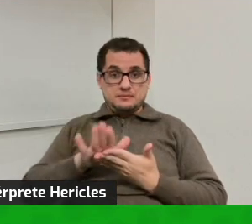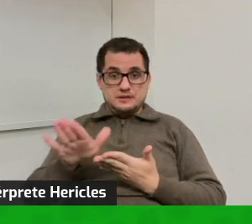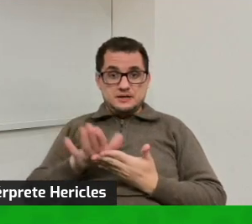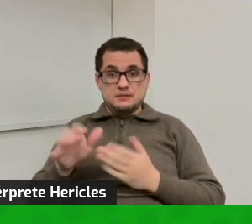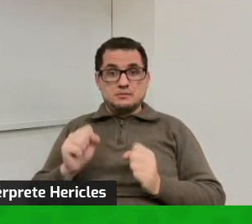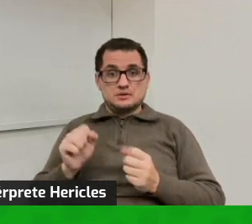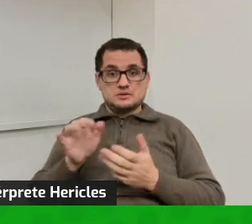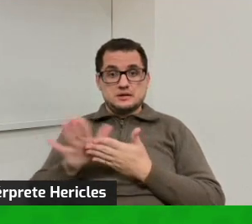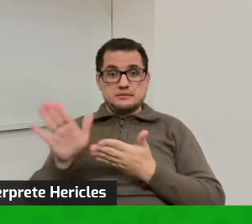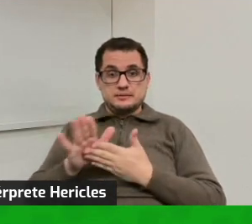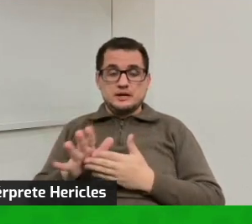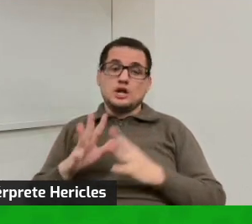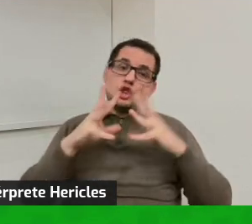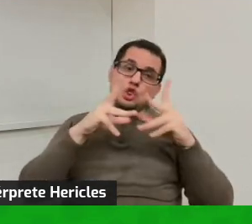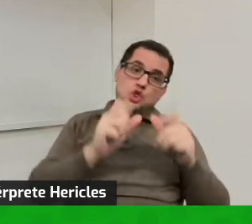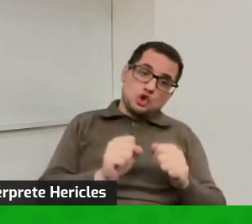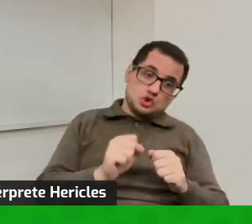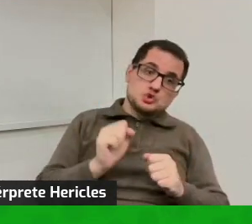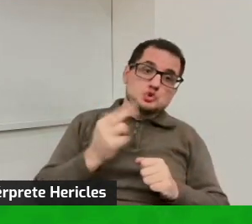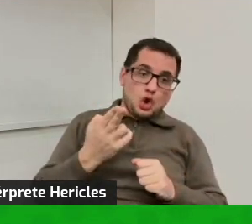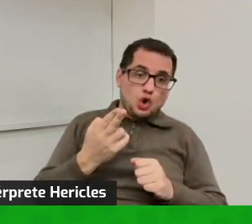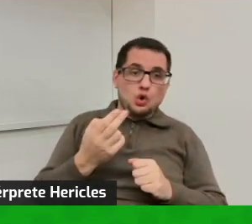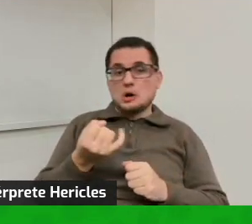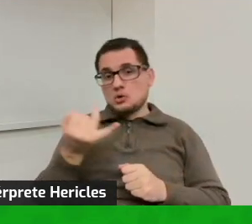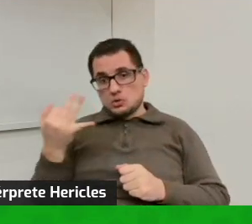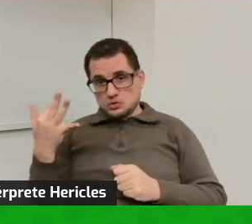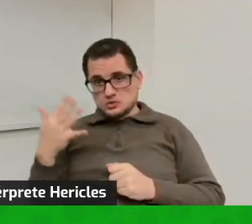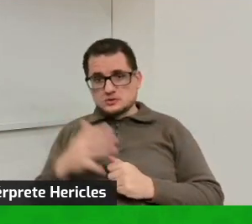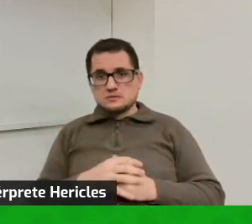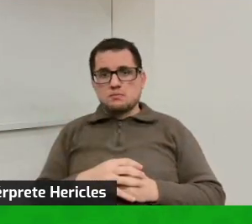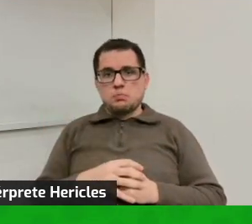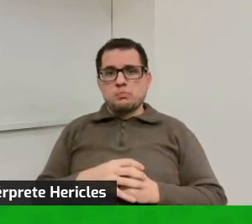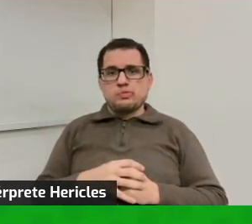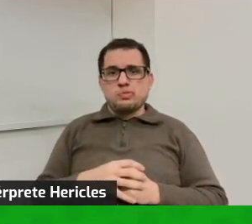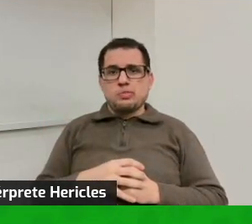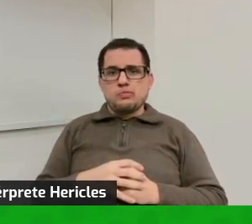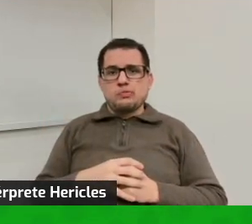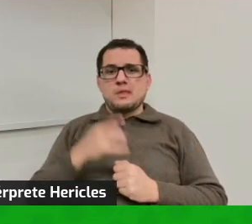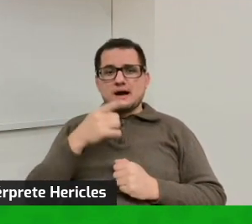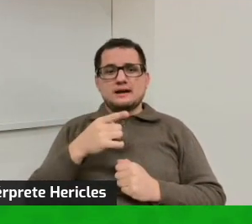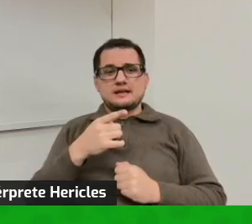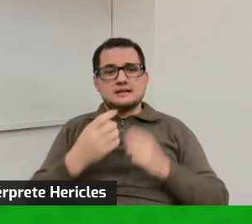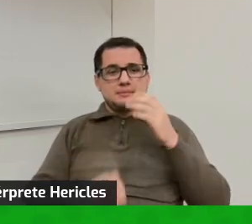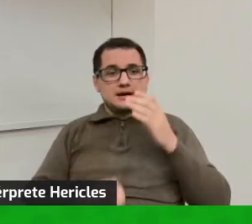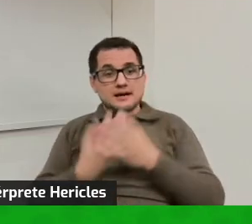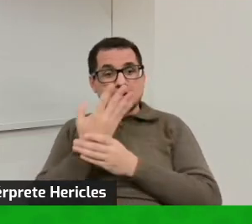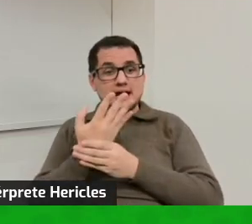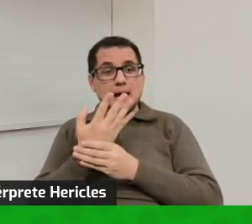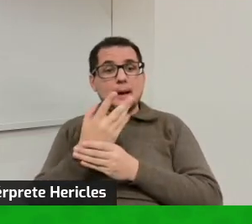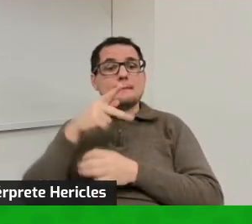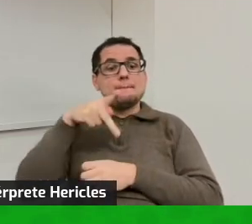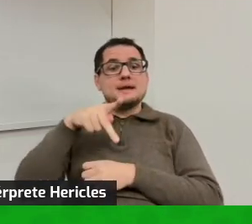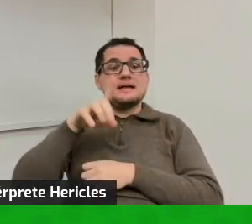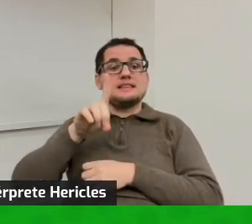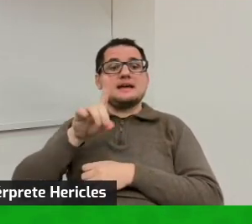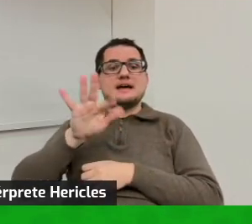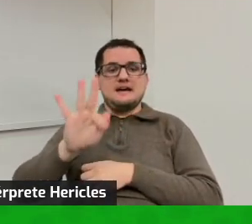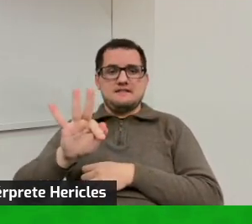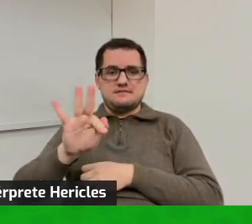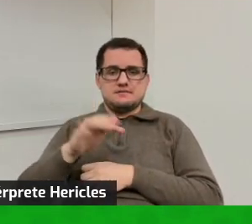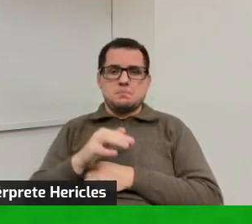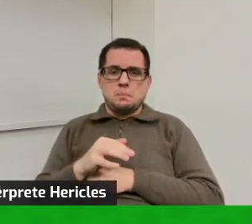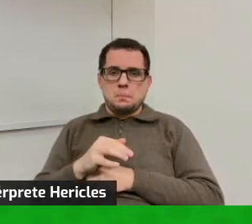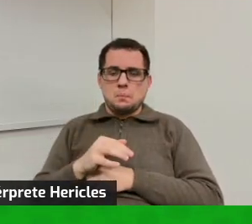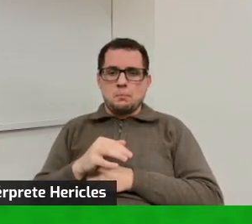documentos, todos. E daí eu posso vir aqui, o meu está selecionado para imprimir o PDF. Então,